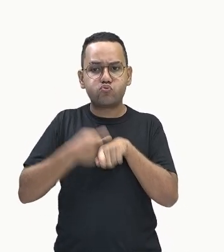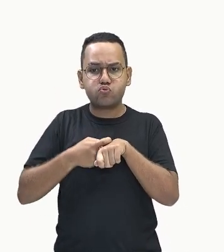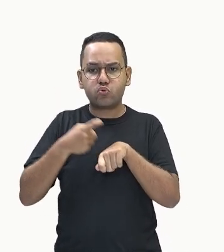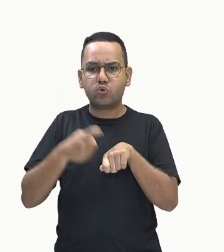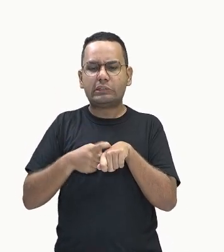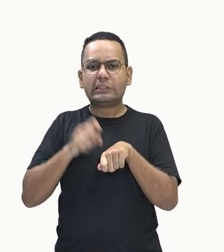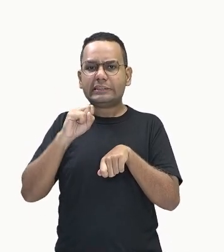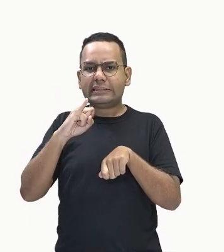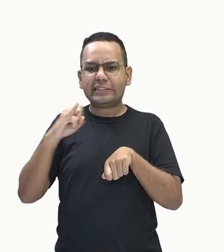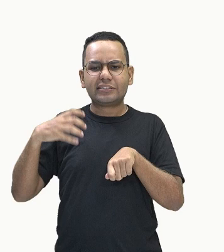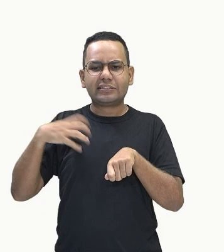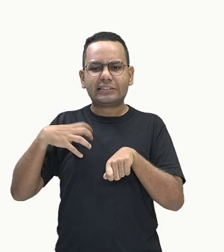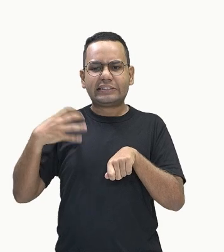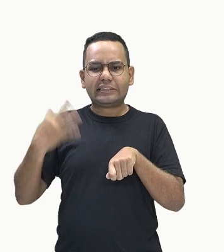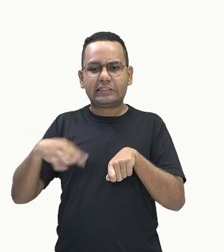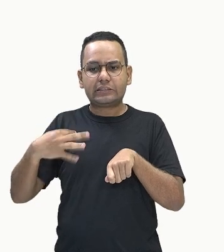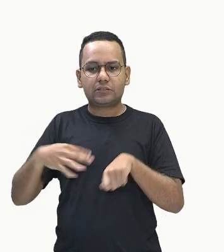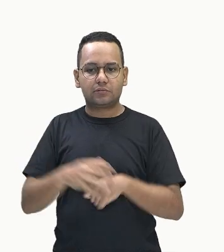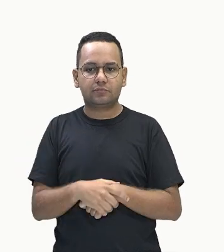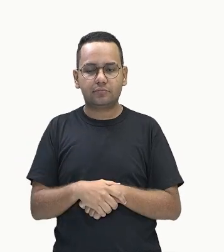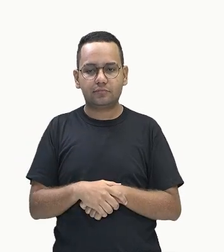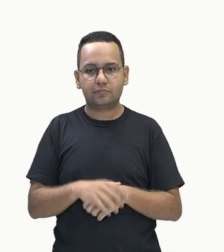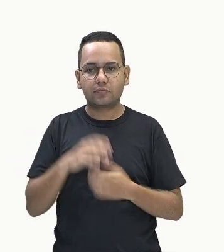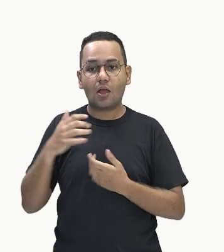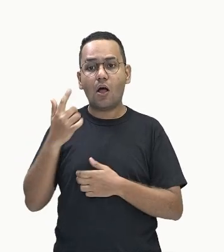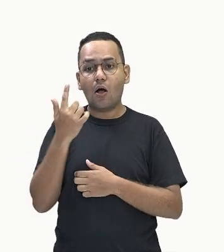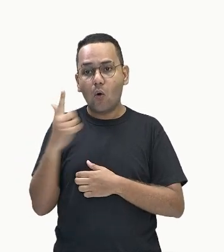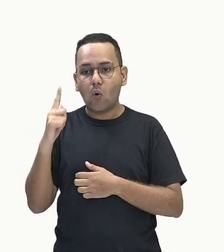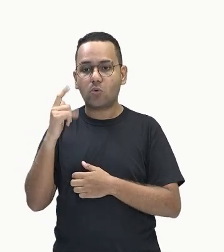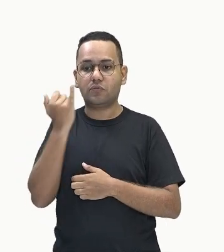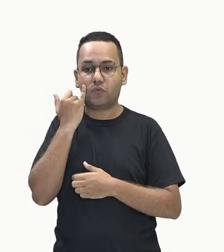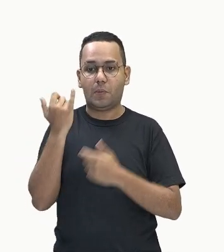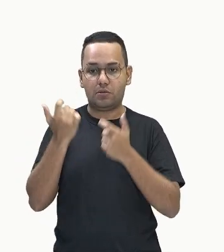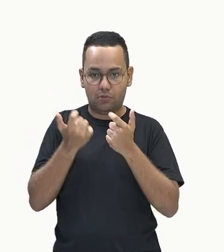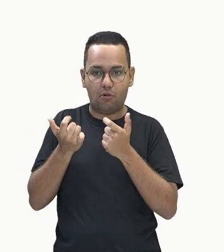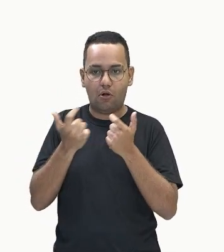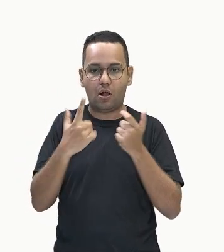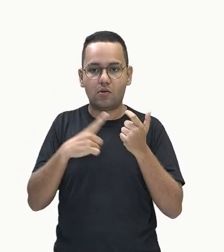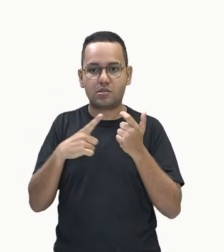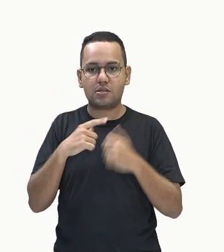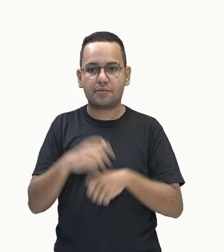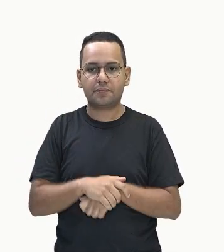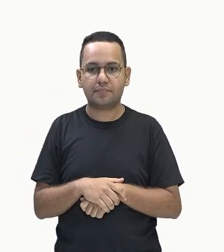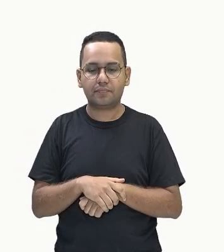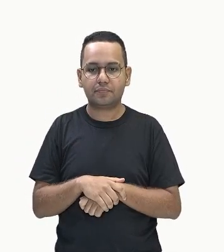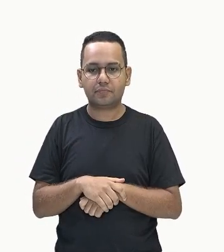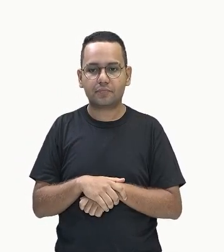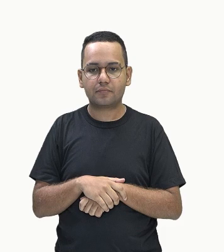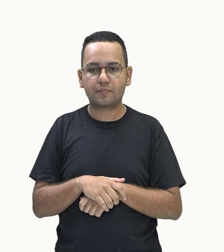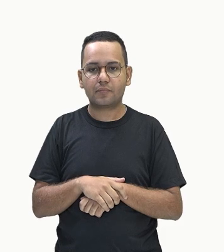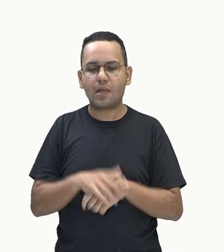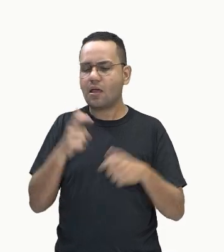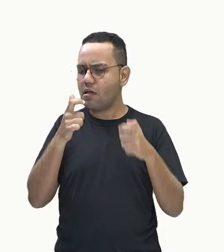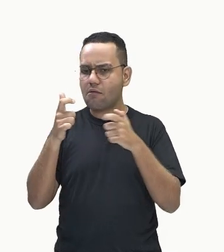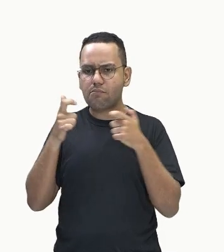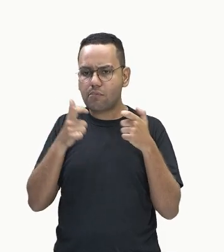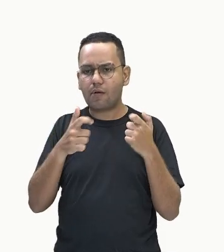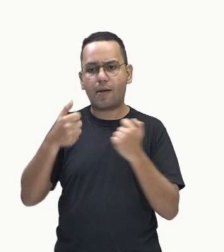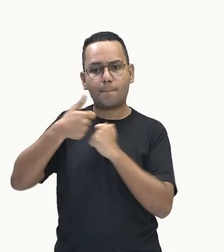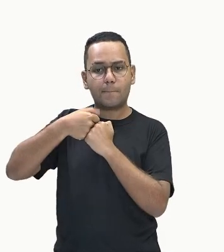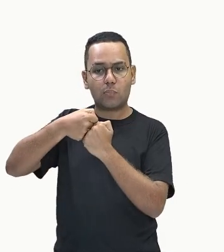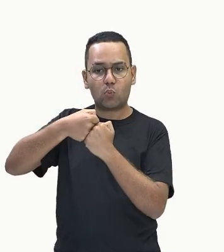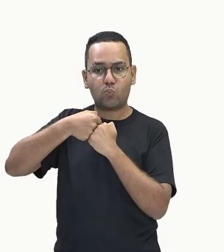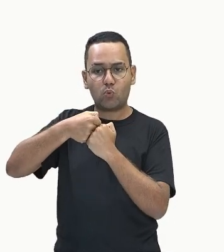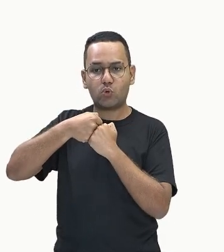dor. Outro local que as cartilagens estão presentes, em todas as nossas articulações. Esse exemplo aqui é